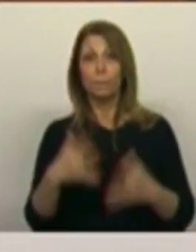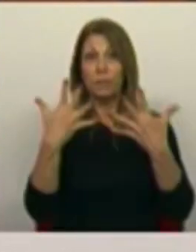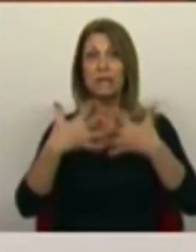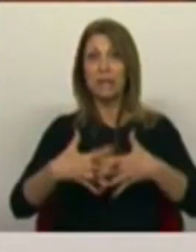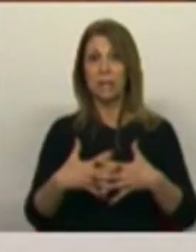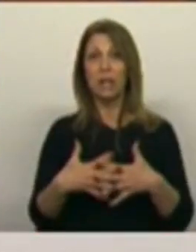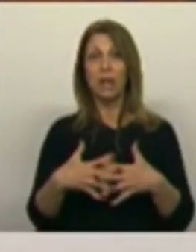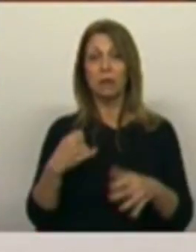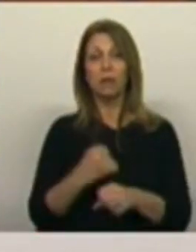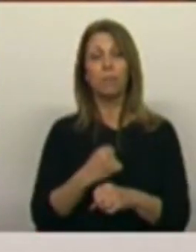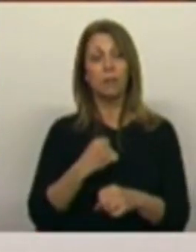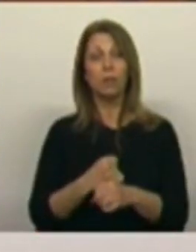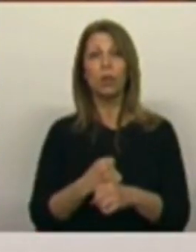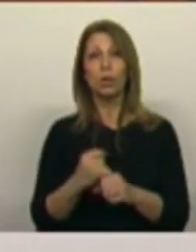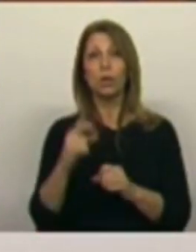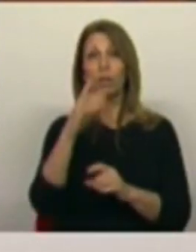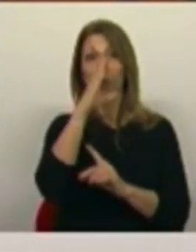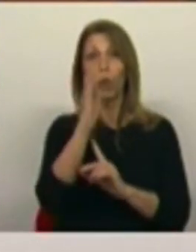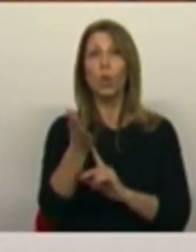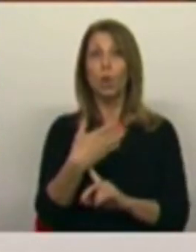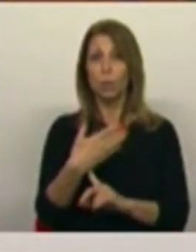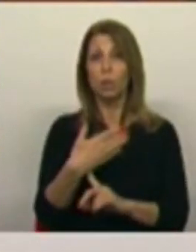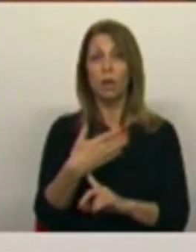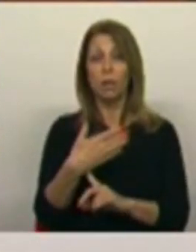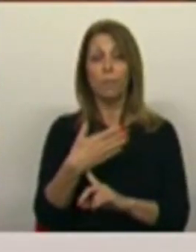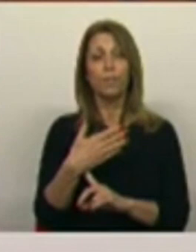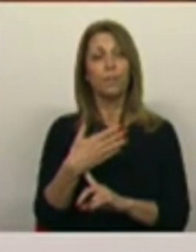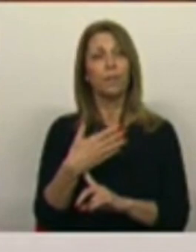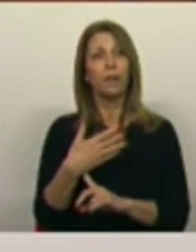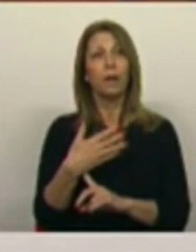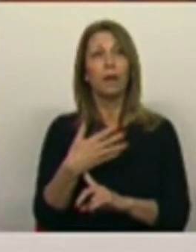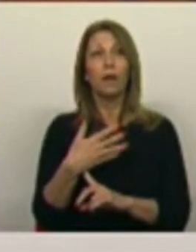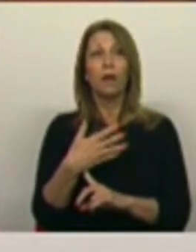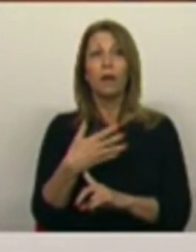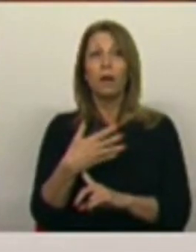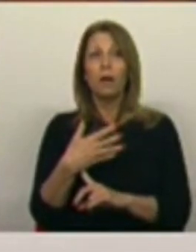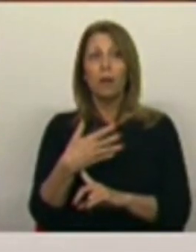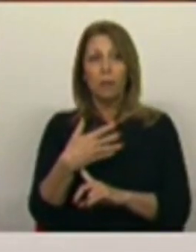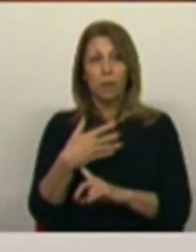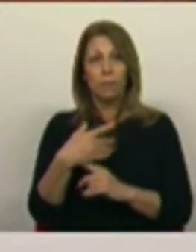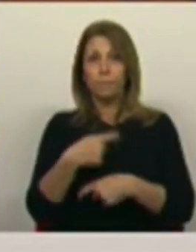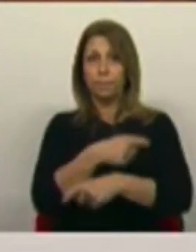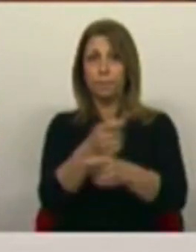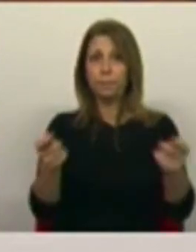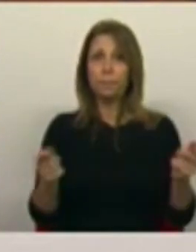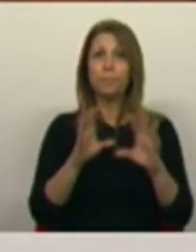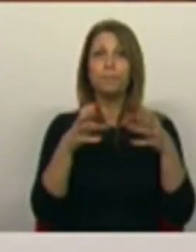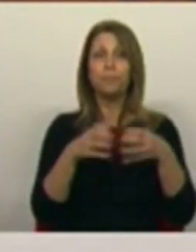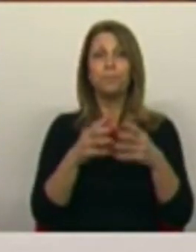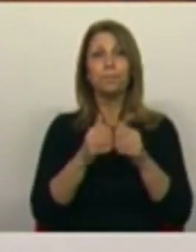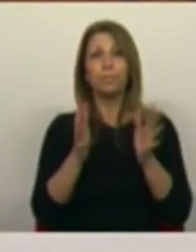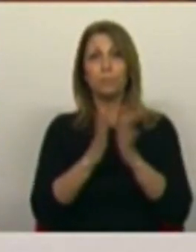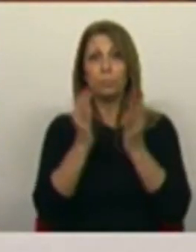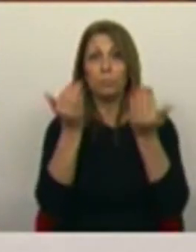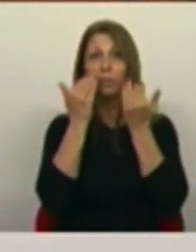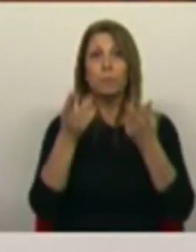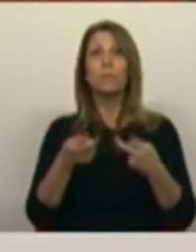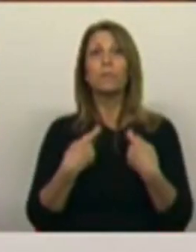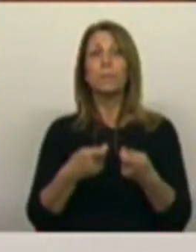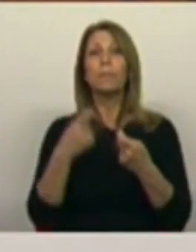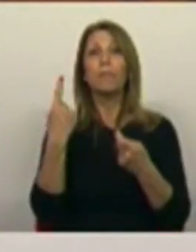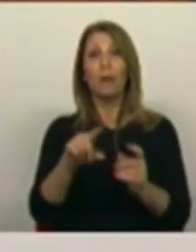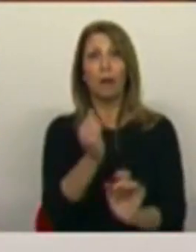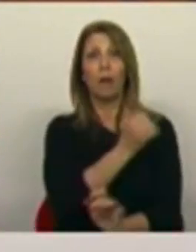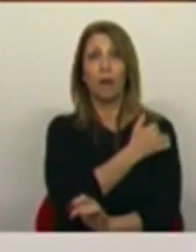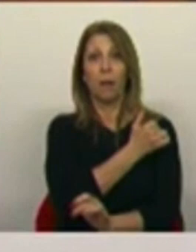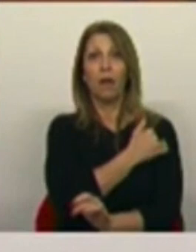Sindicato dos Trabalhadores Consulares e das Missões Diplomáticas fez chegar a todos os grupos e a informação de que as despesas que tinham com